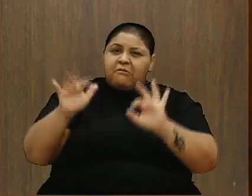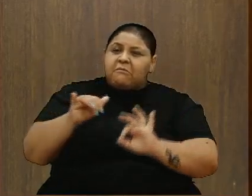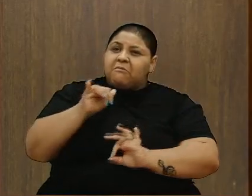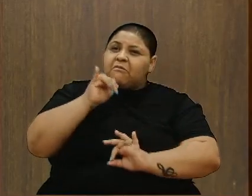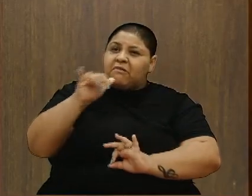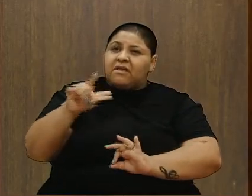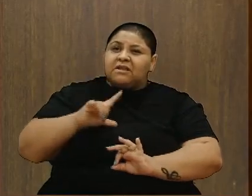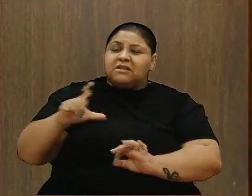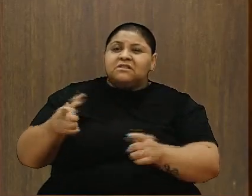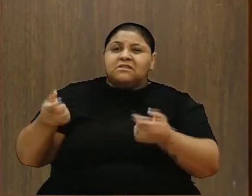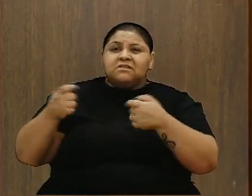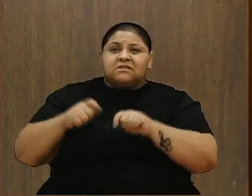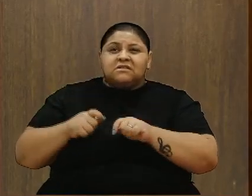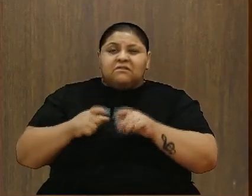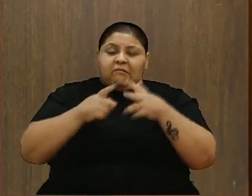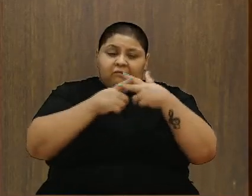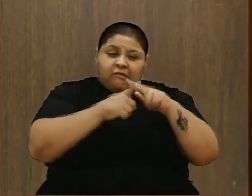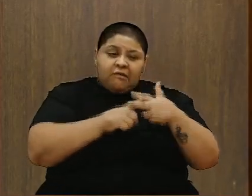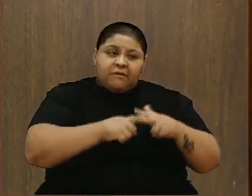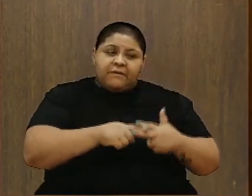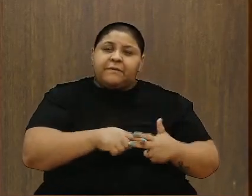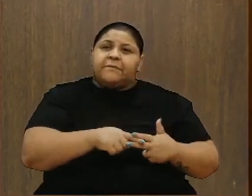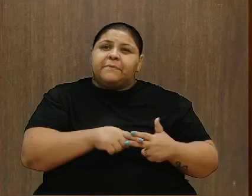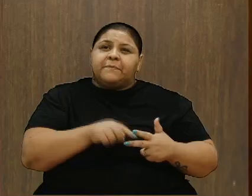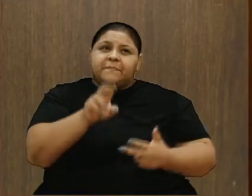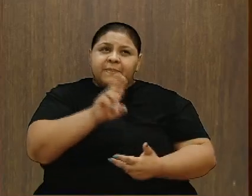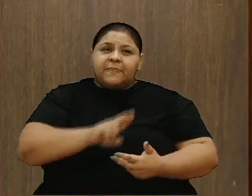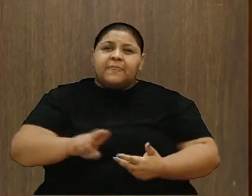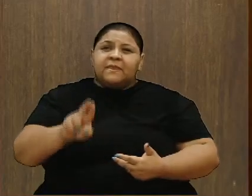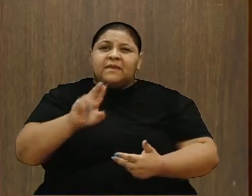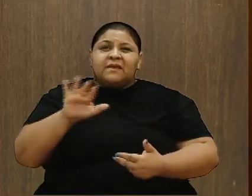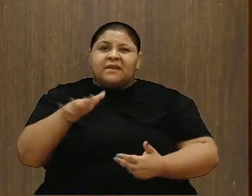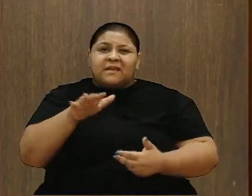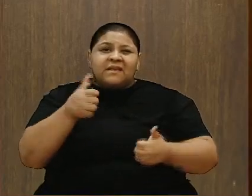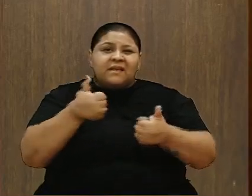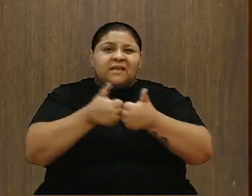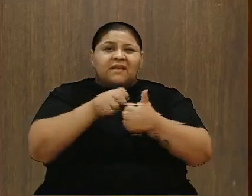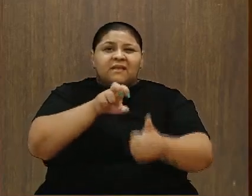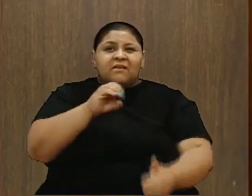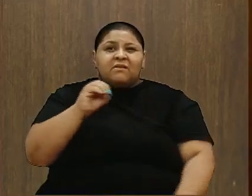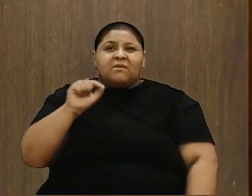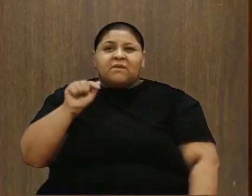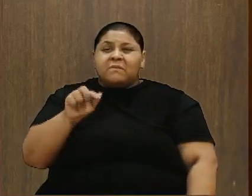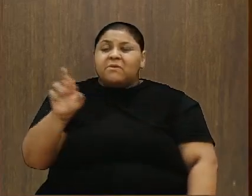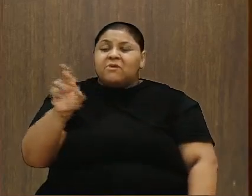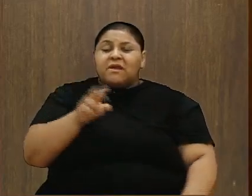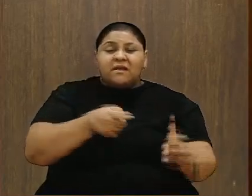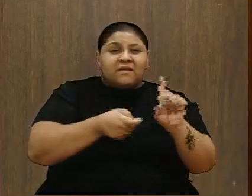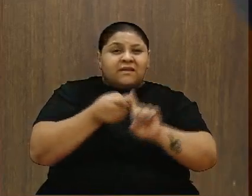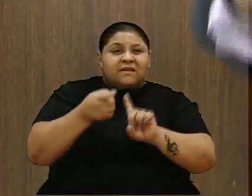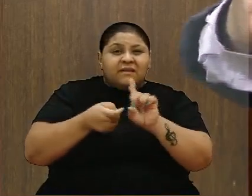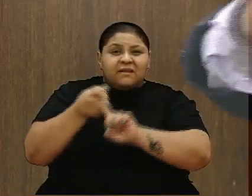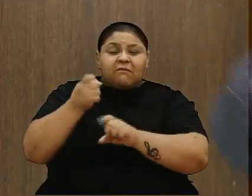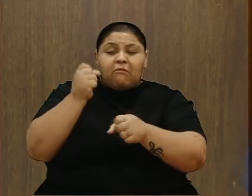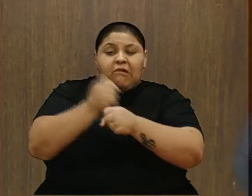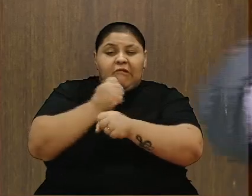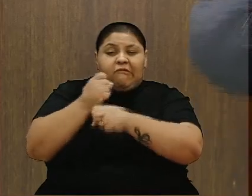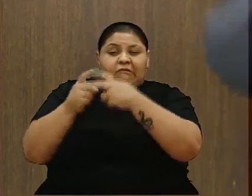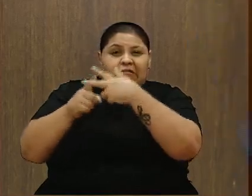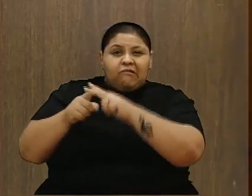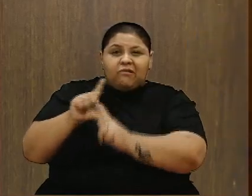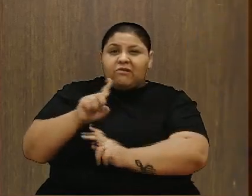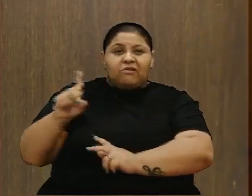havia possibilidade da manutenção com a utilização de aproximadamente R$50 mil mensais. Reforma e manutenção. Não